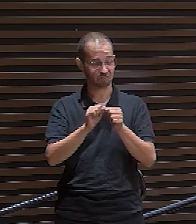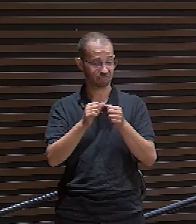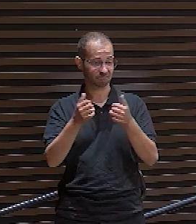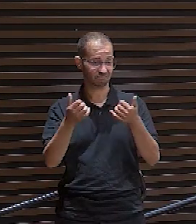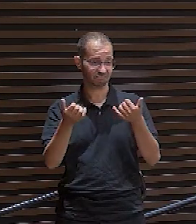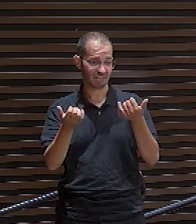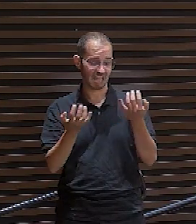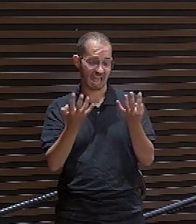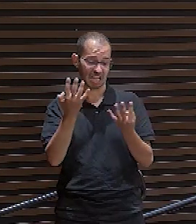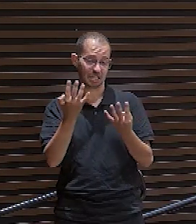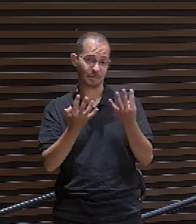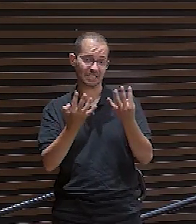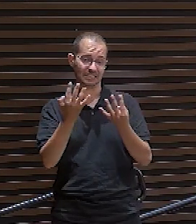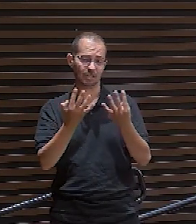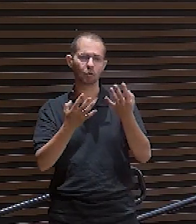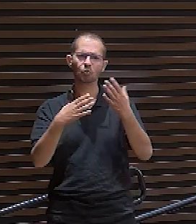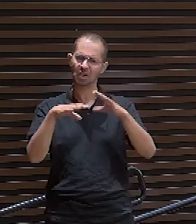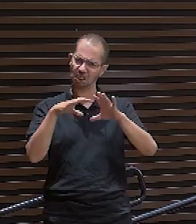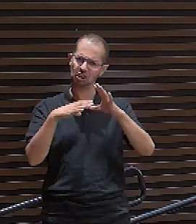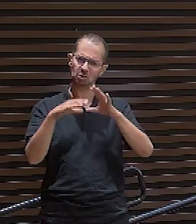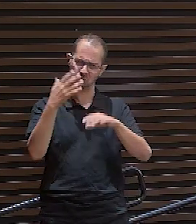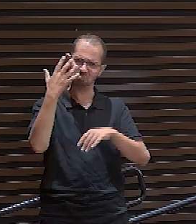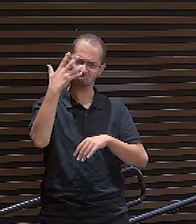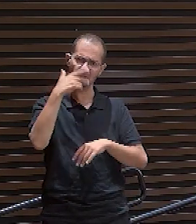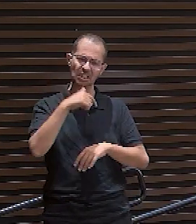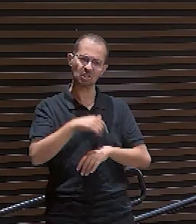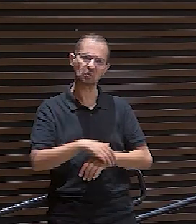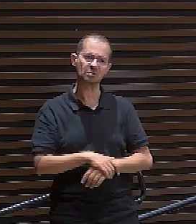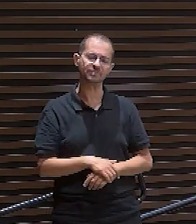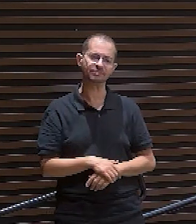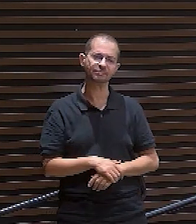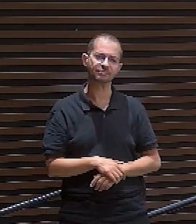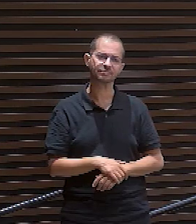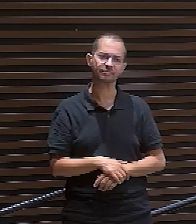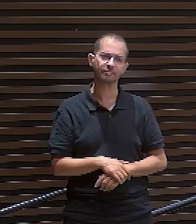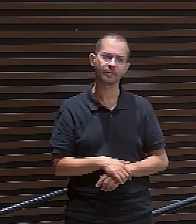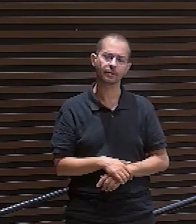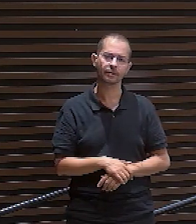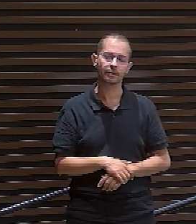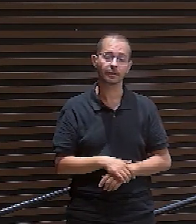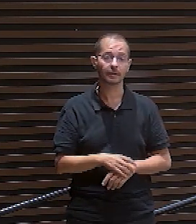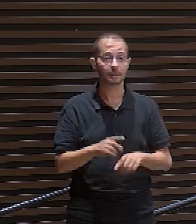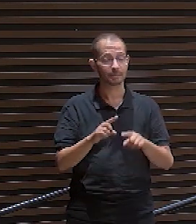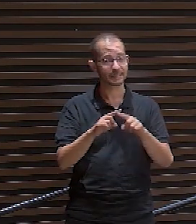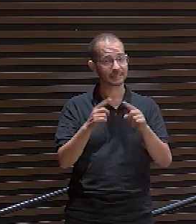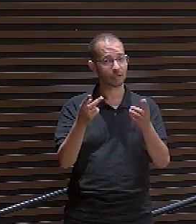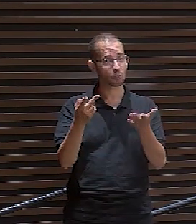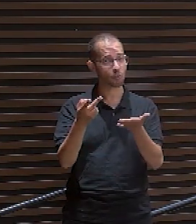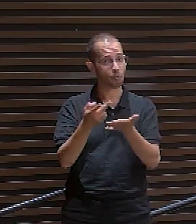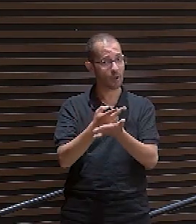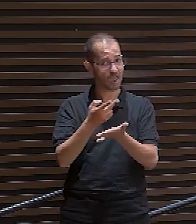cântico que é muito bonito, mas tem um erro teológico.